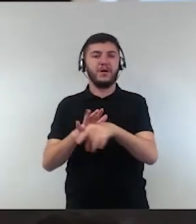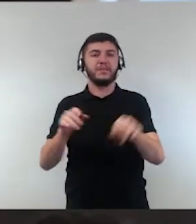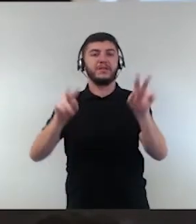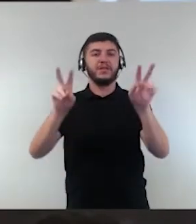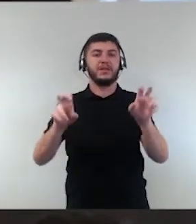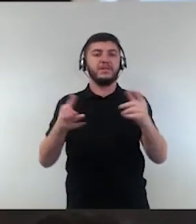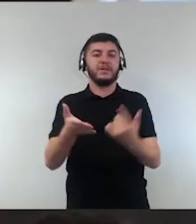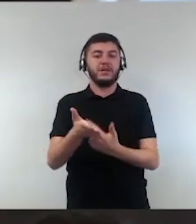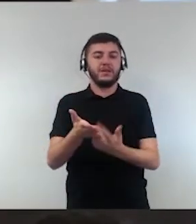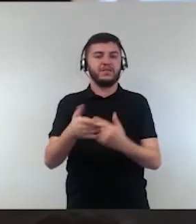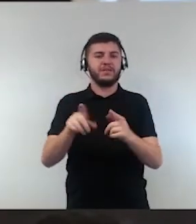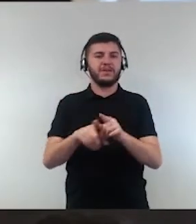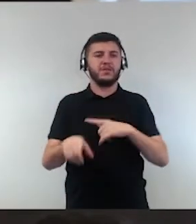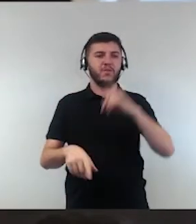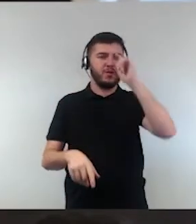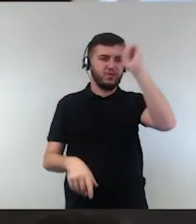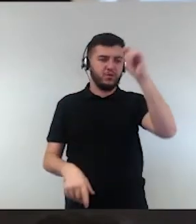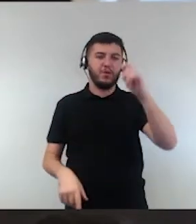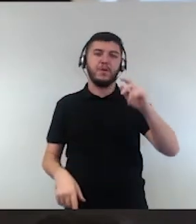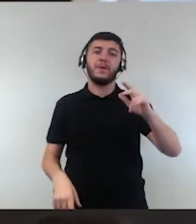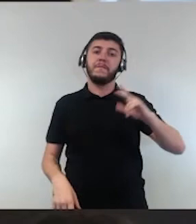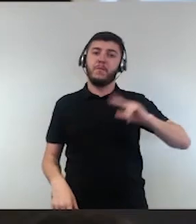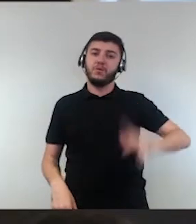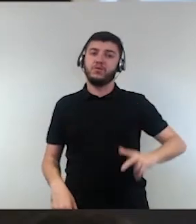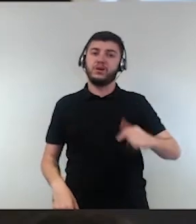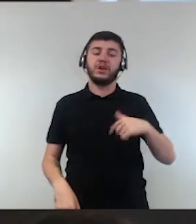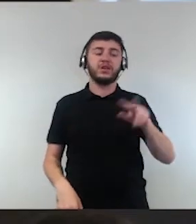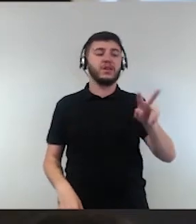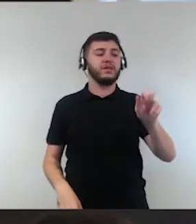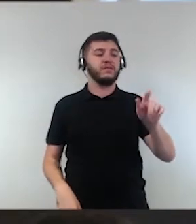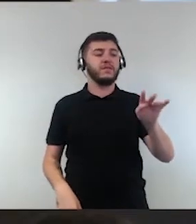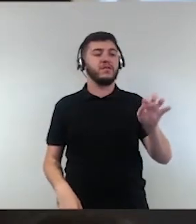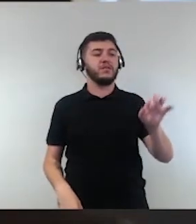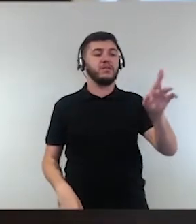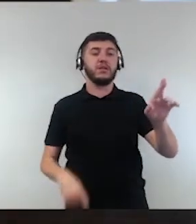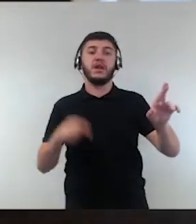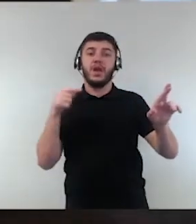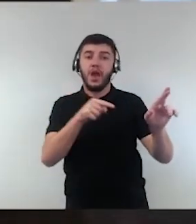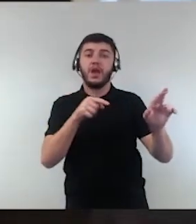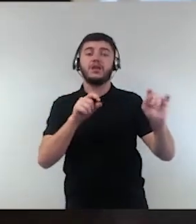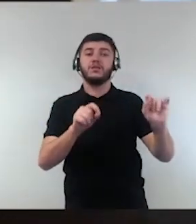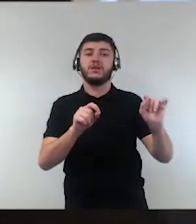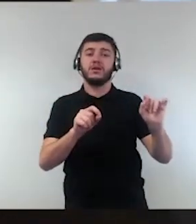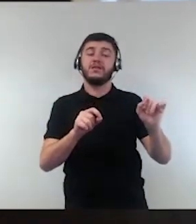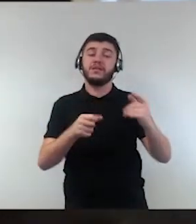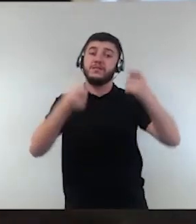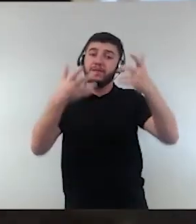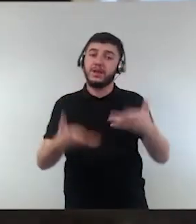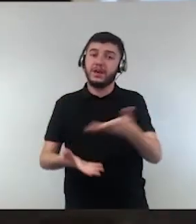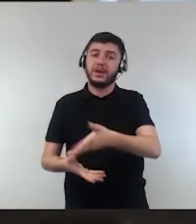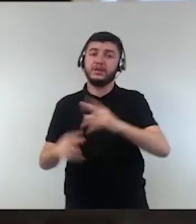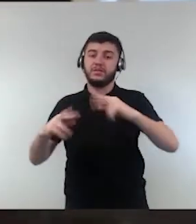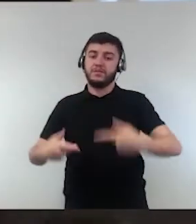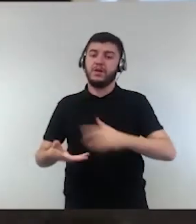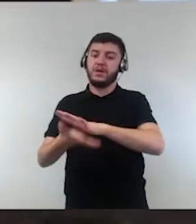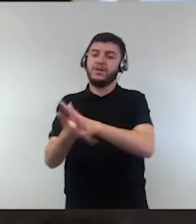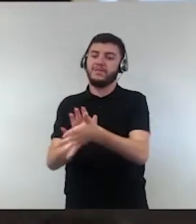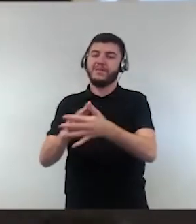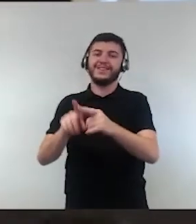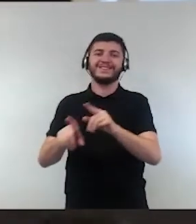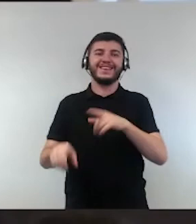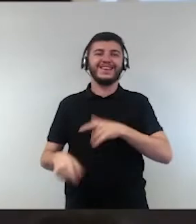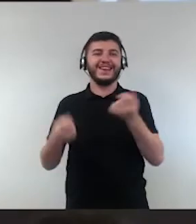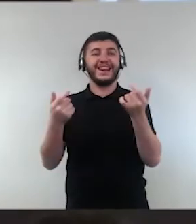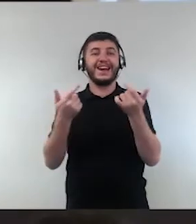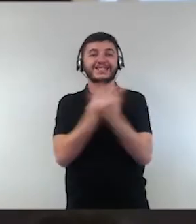Walter Ugumãe, e é um processo que a gente vem enxergando mesmo. E é engraçado quando a gente faz uma relação disso com o